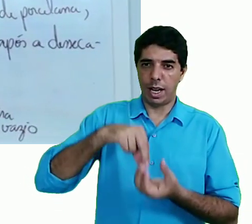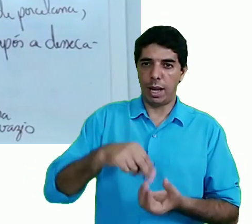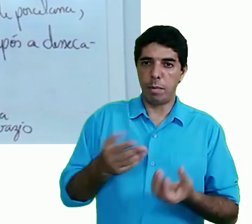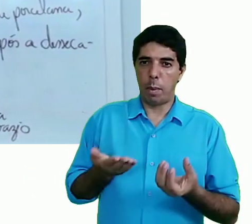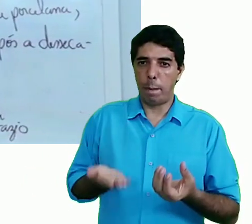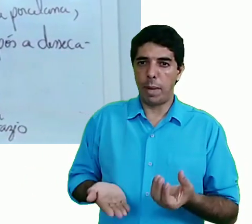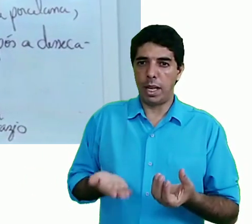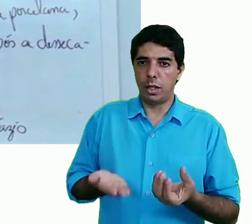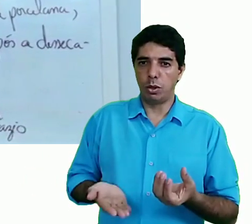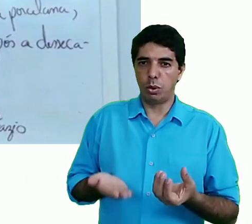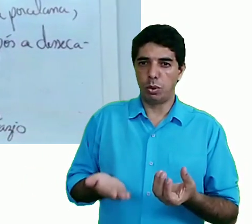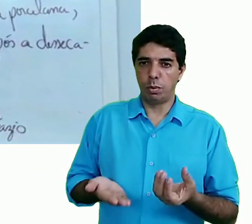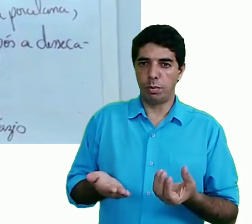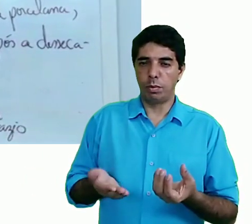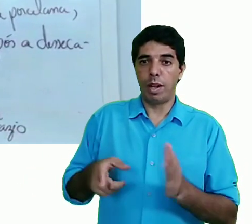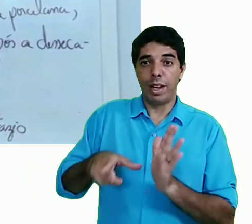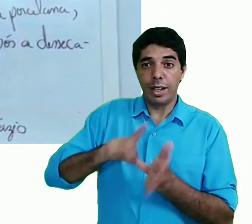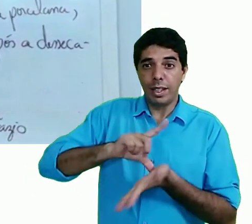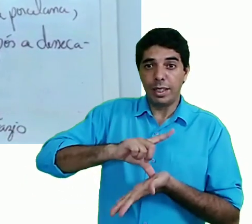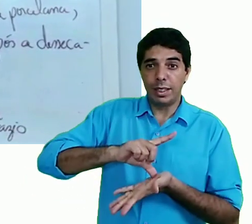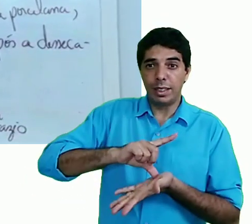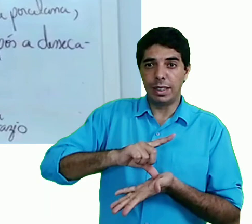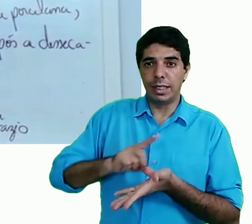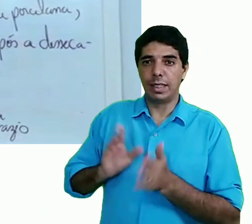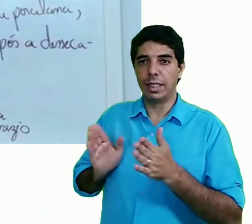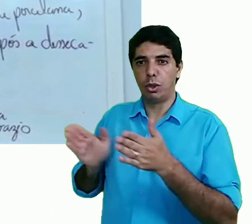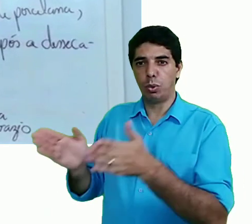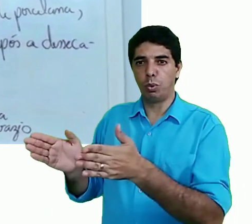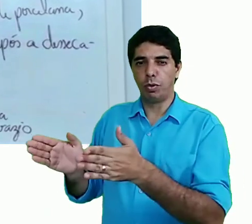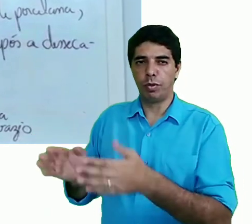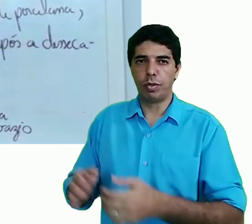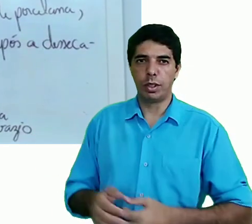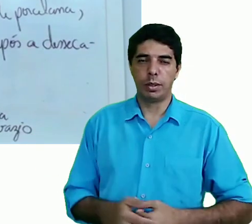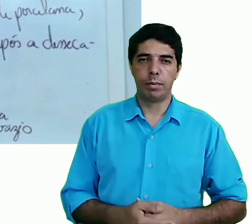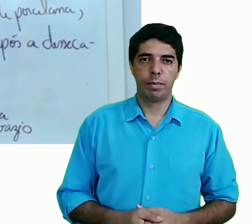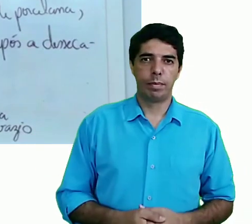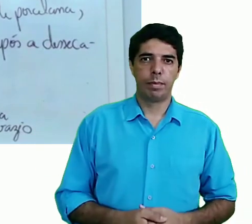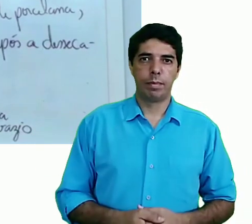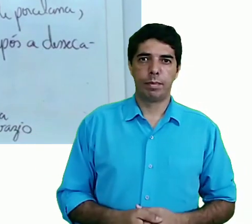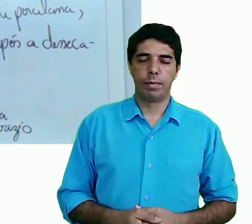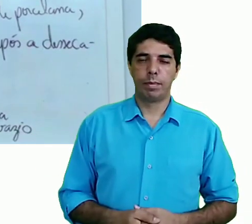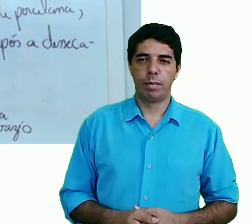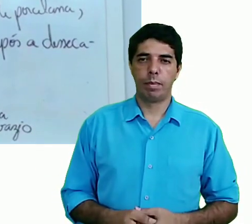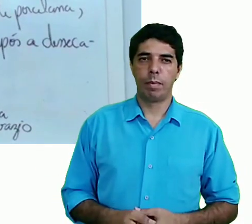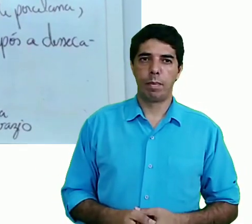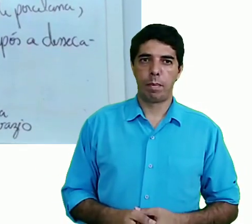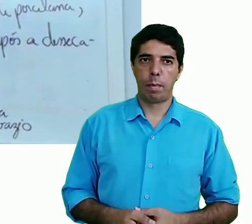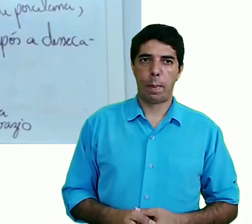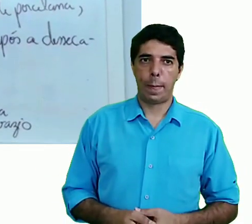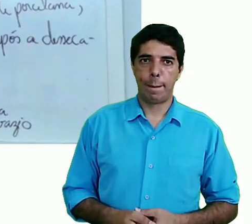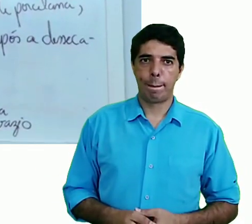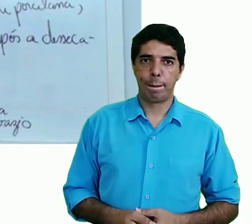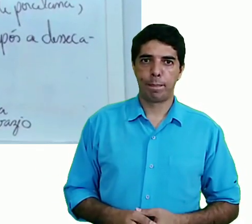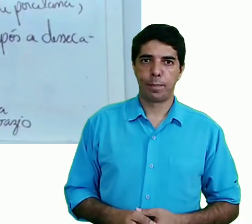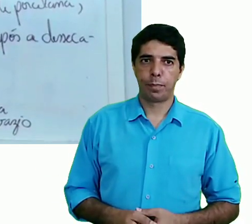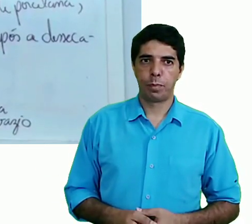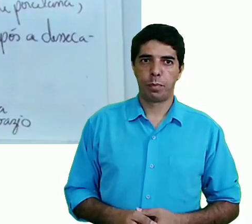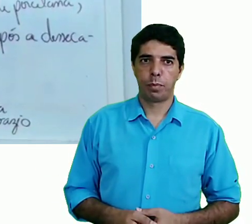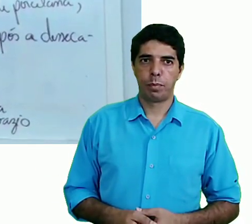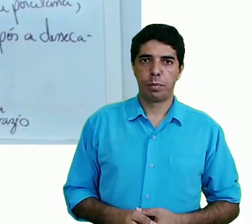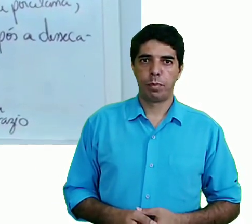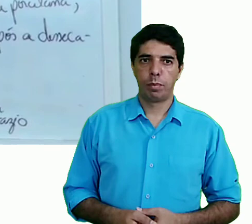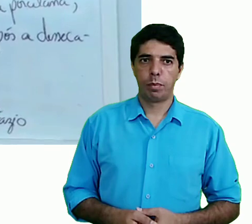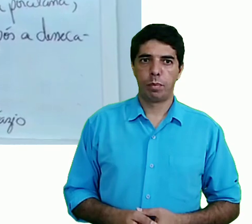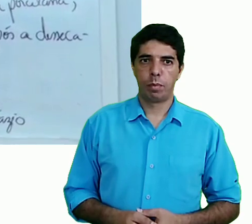contendo a amostra antes de levar para a estufa, ou seja, o peso da cápsula mais os 2 gramas que foi pesado da matéria-prima,